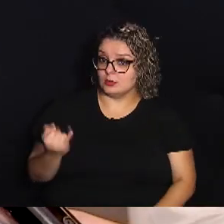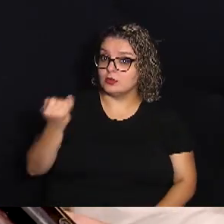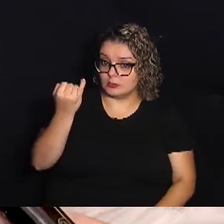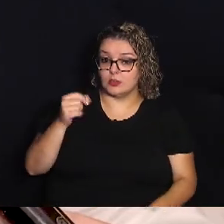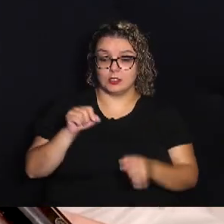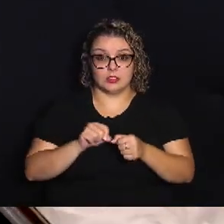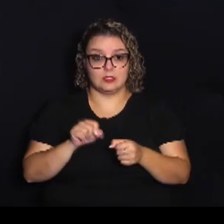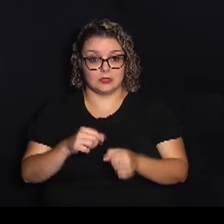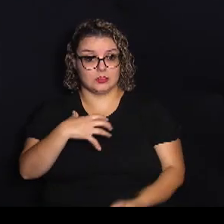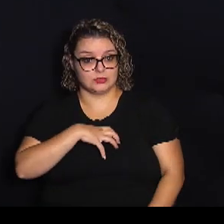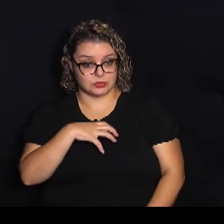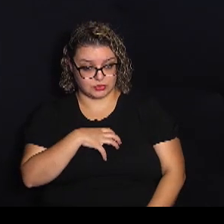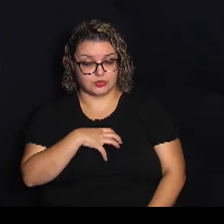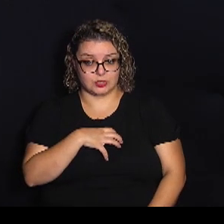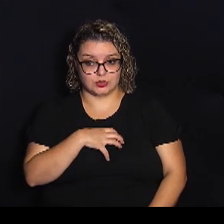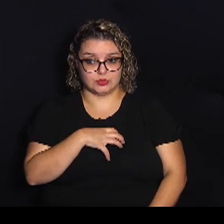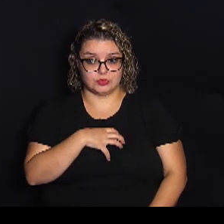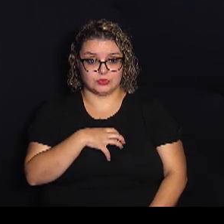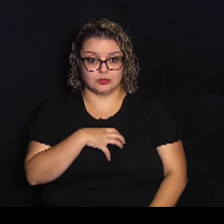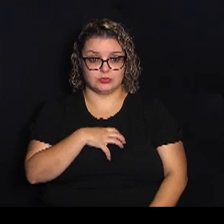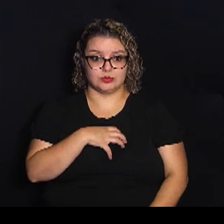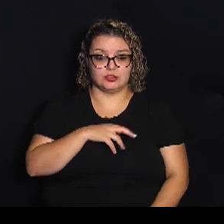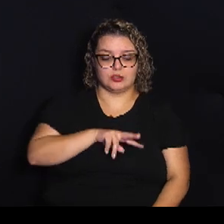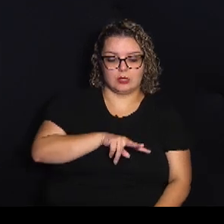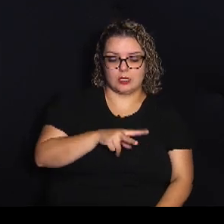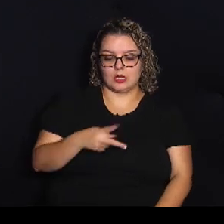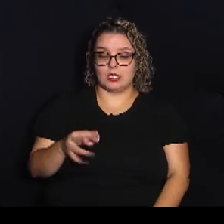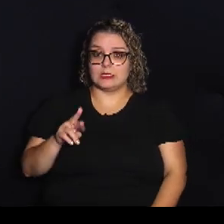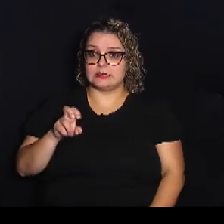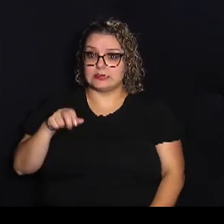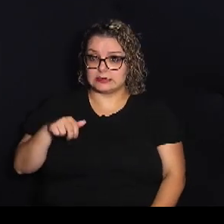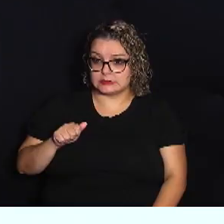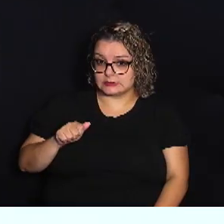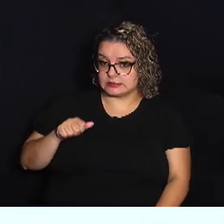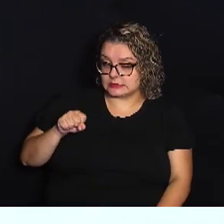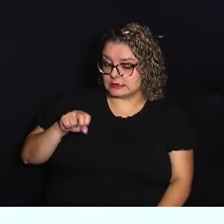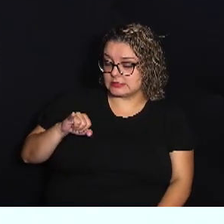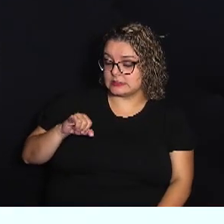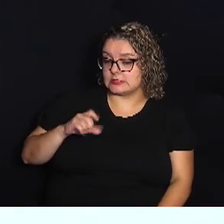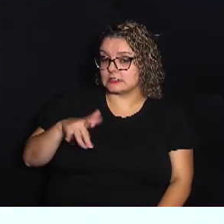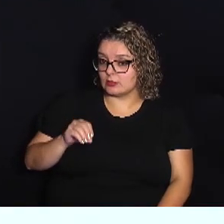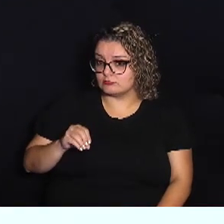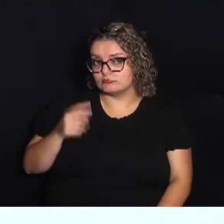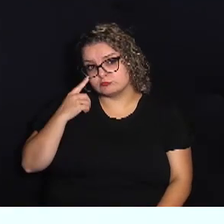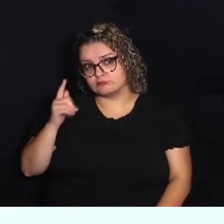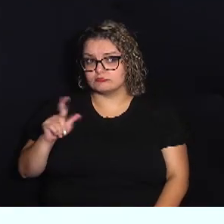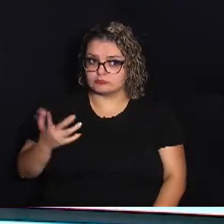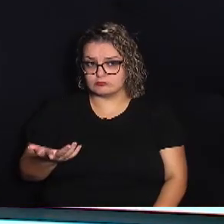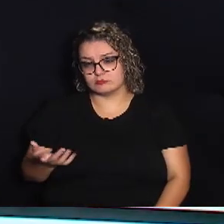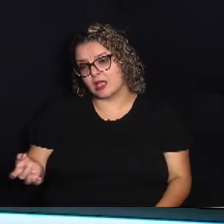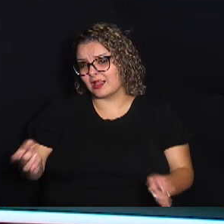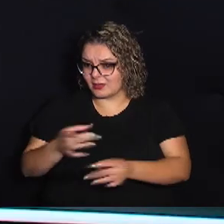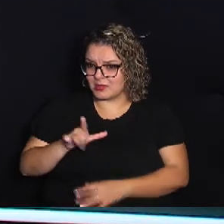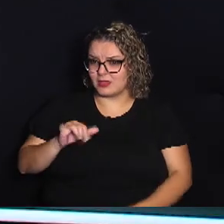importante e fazendo de uma forma eh de transição a a lógica talvez seria você